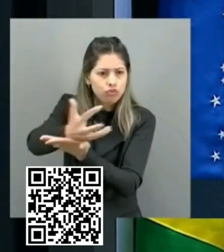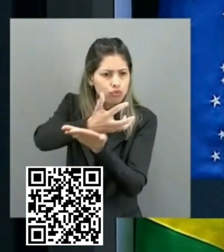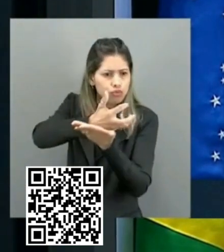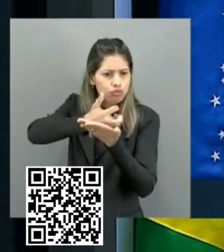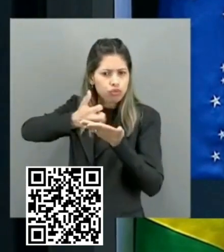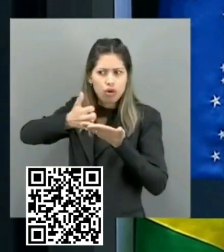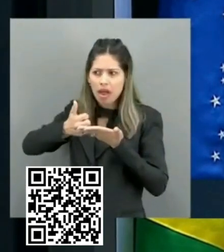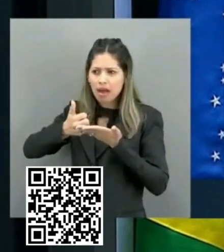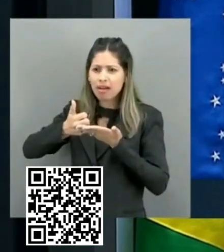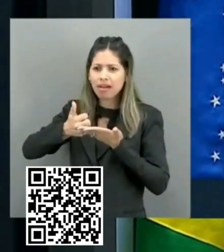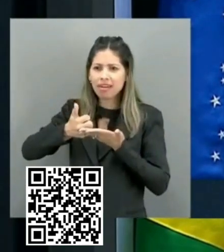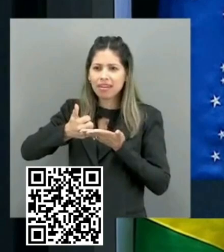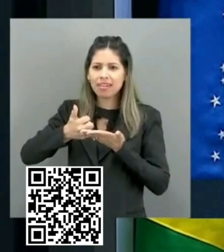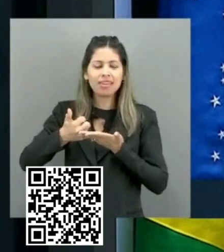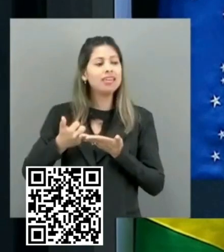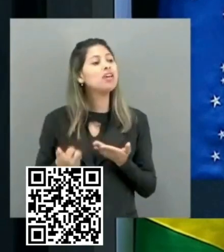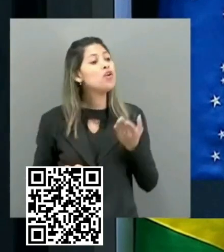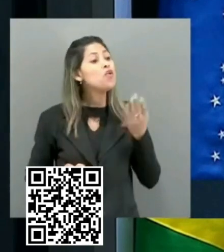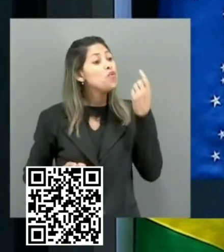e de índio,